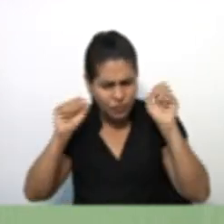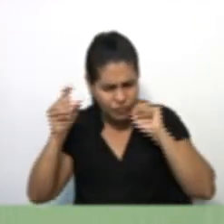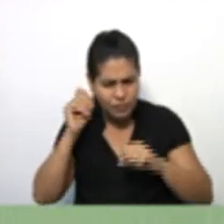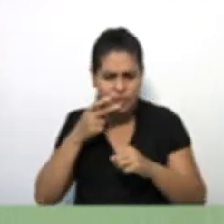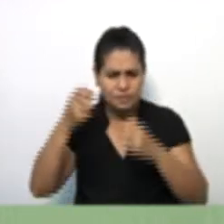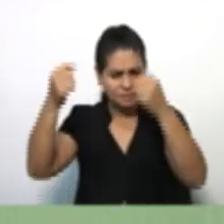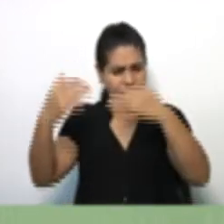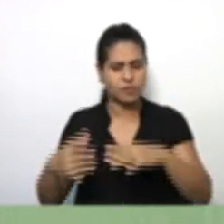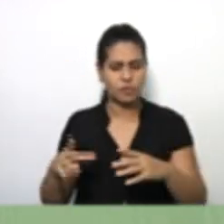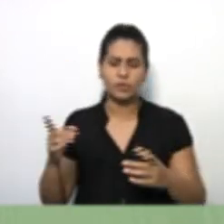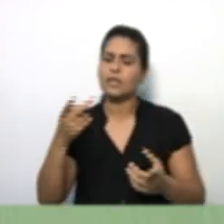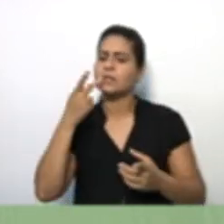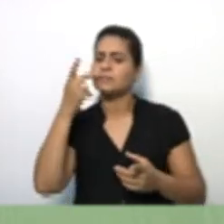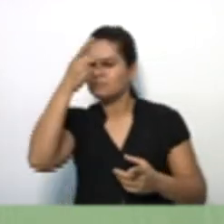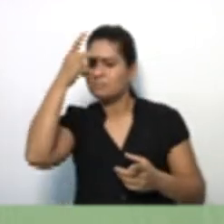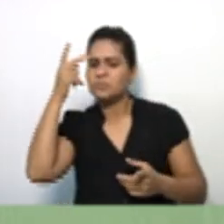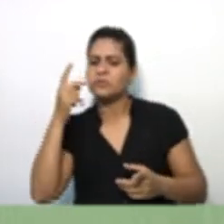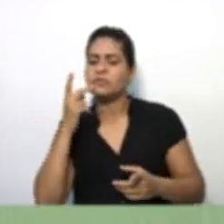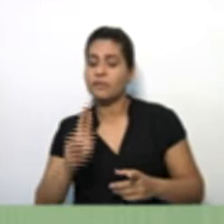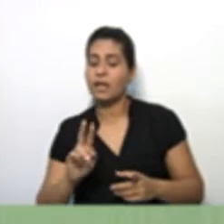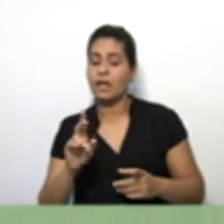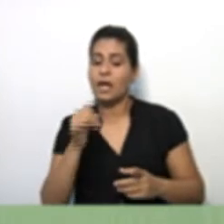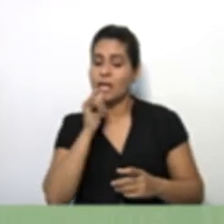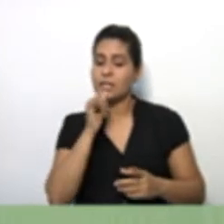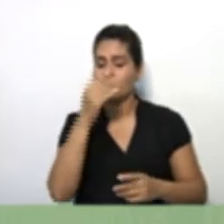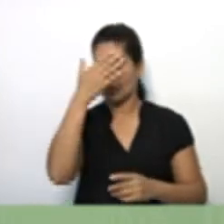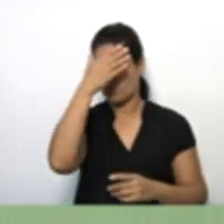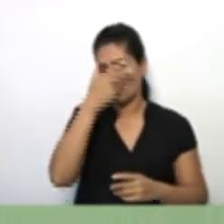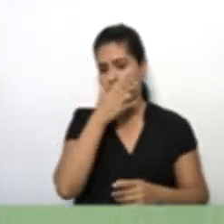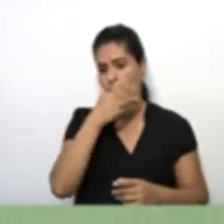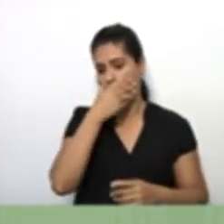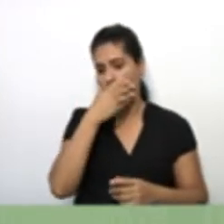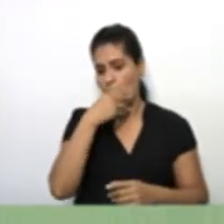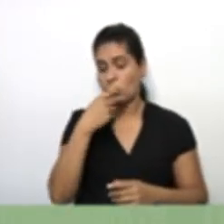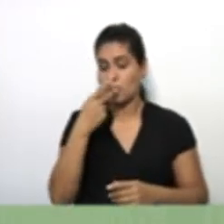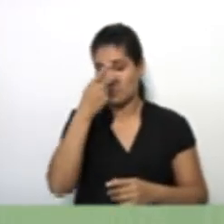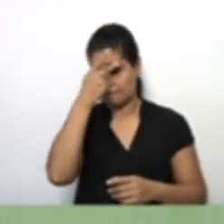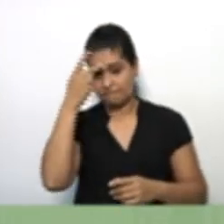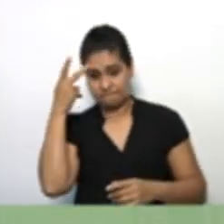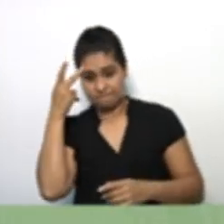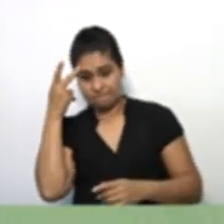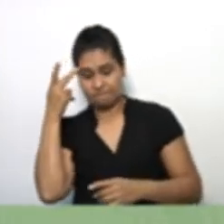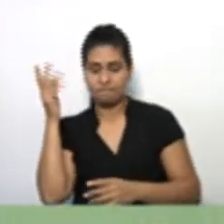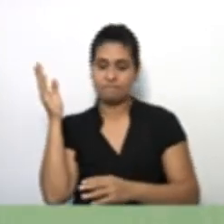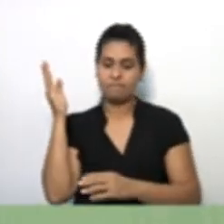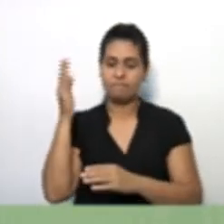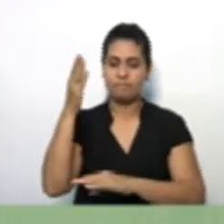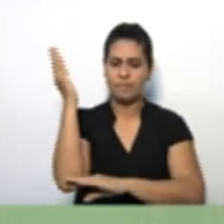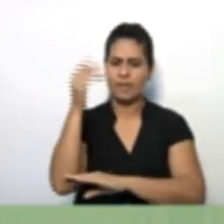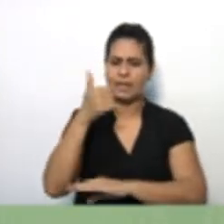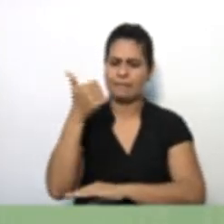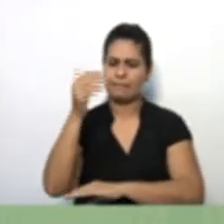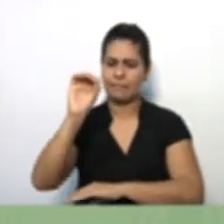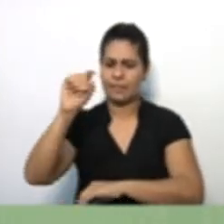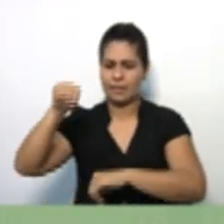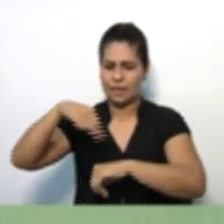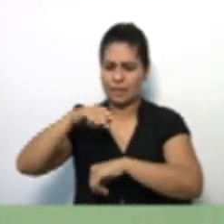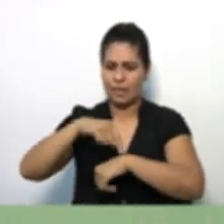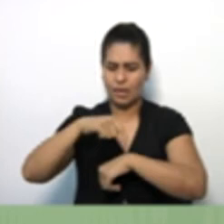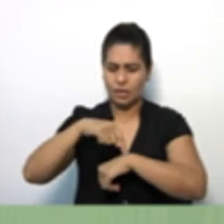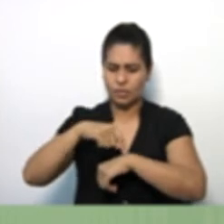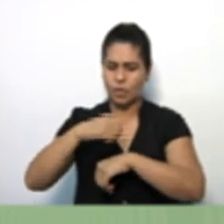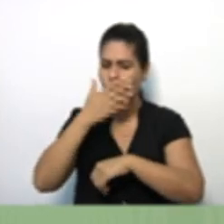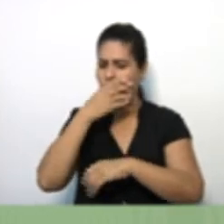falar naquele ditado de que um lenhador, né, ele tinha 10 horas,